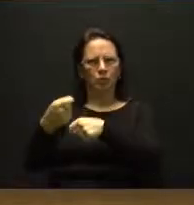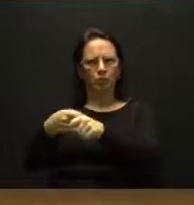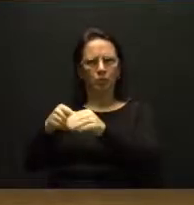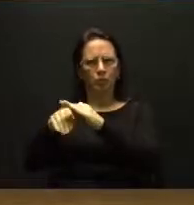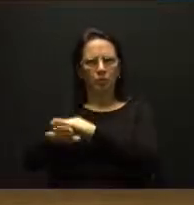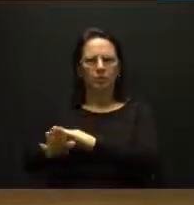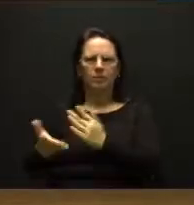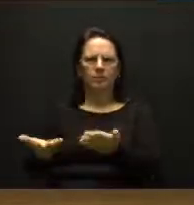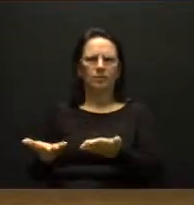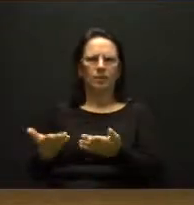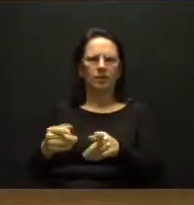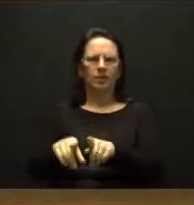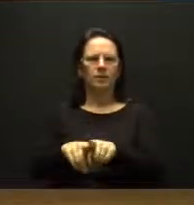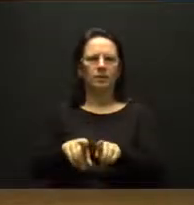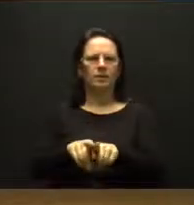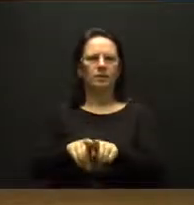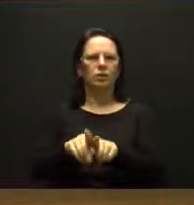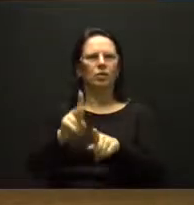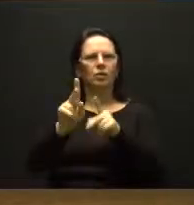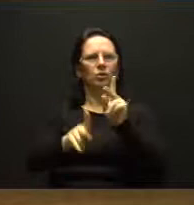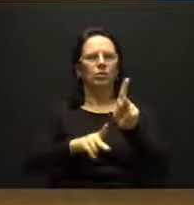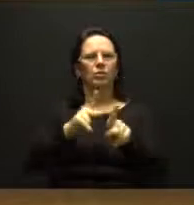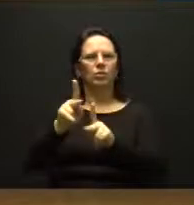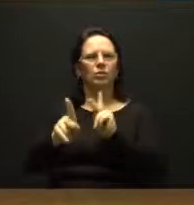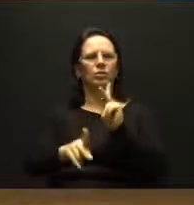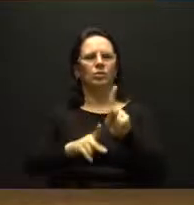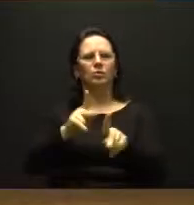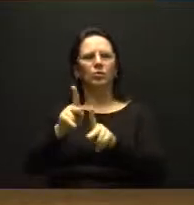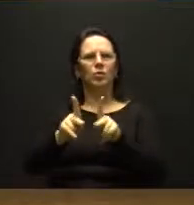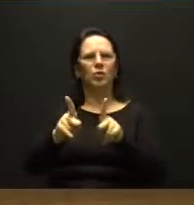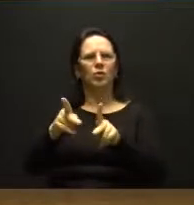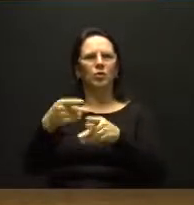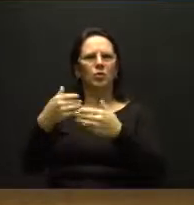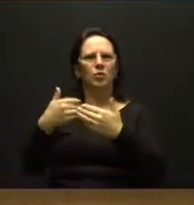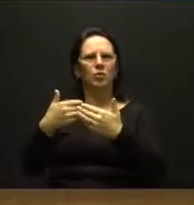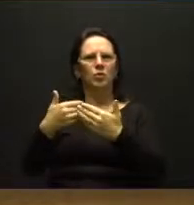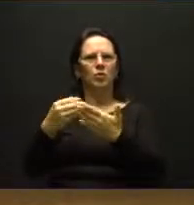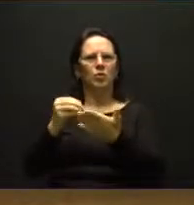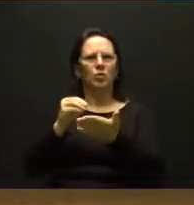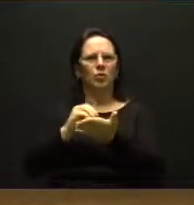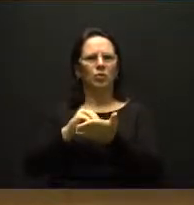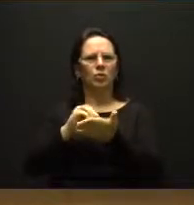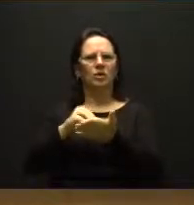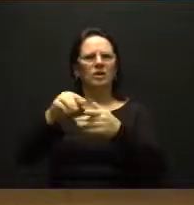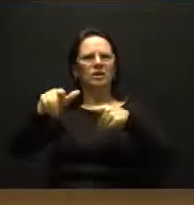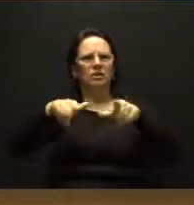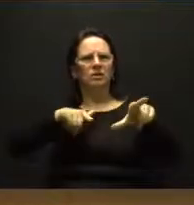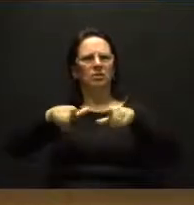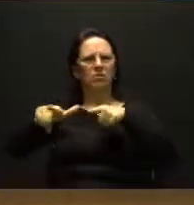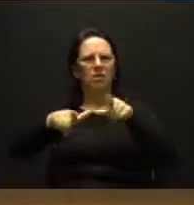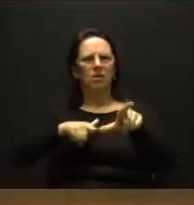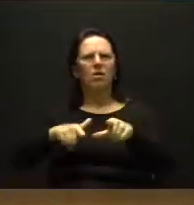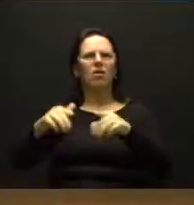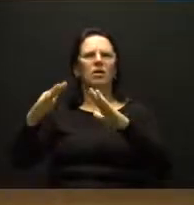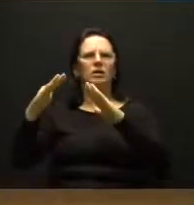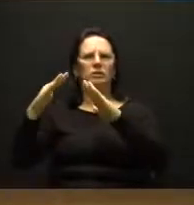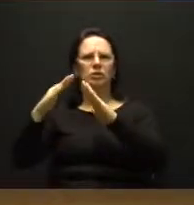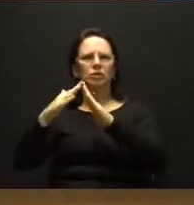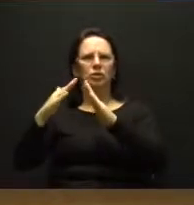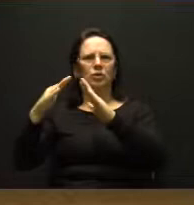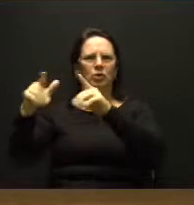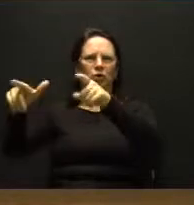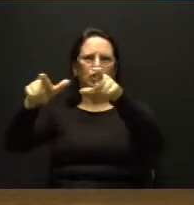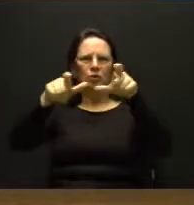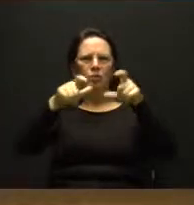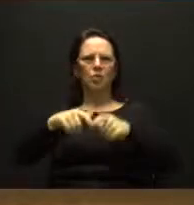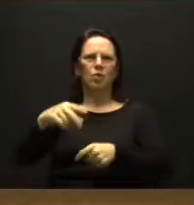sério é essa população esse povo que está desabrigado que perdeu sua casa no pilões que perdeu sua casa na cota que hoje vai